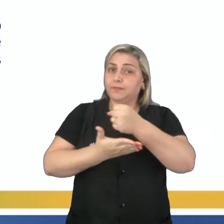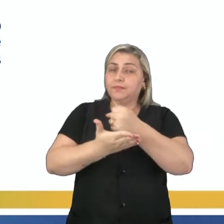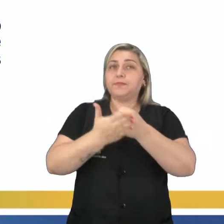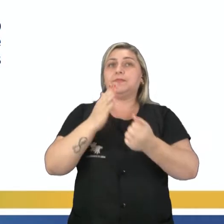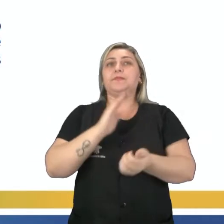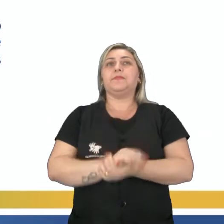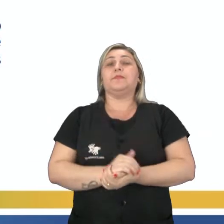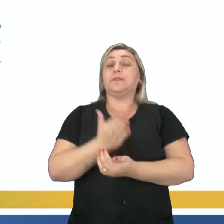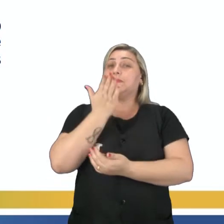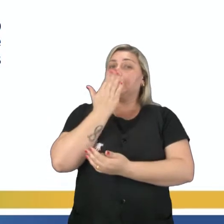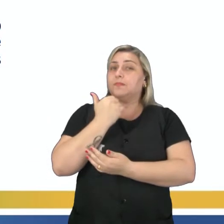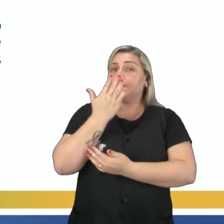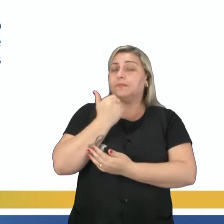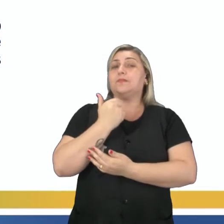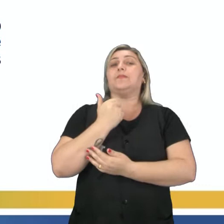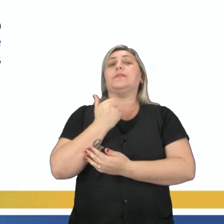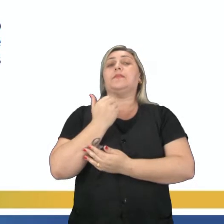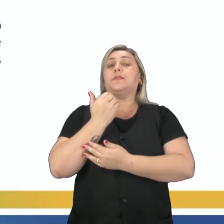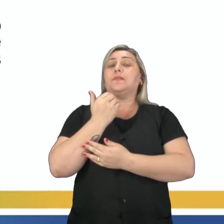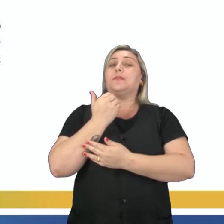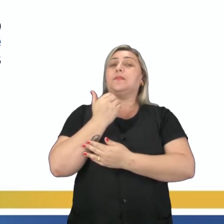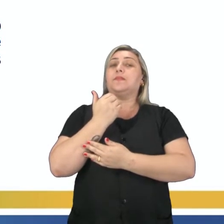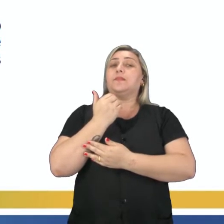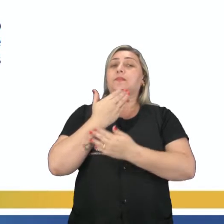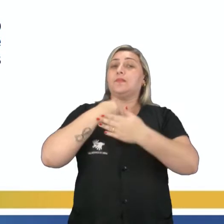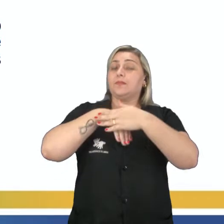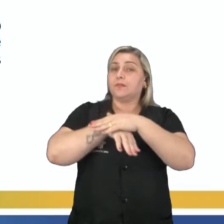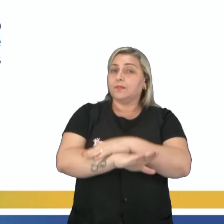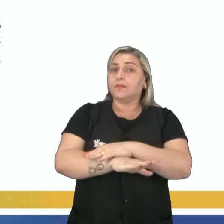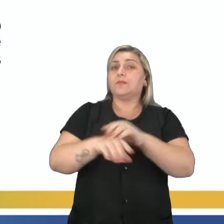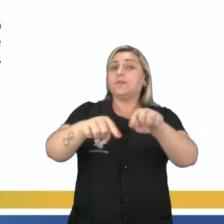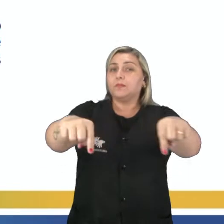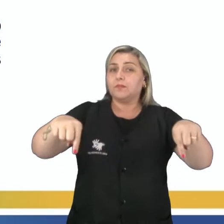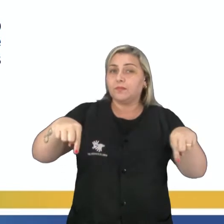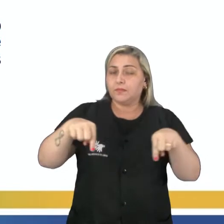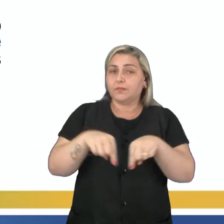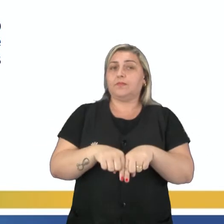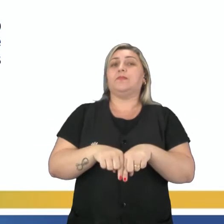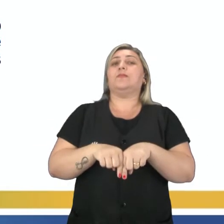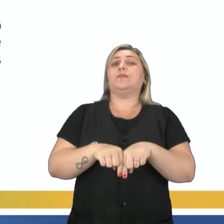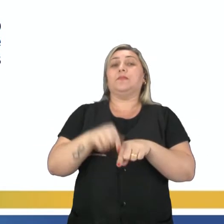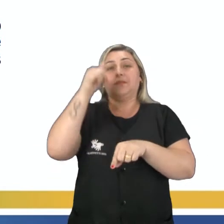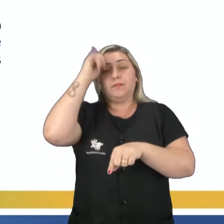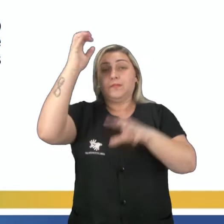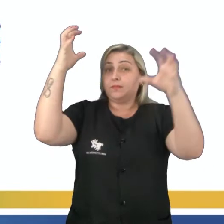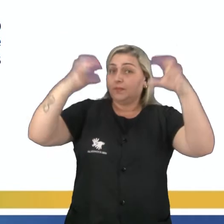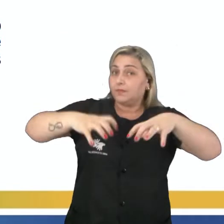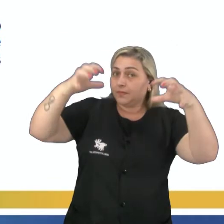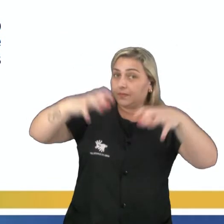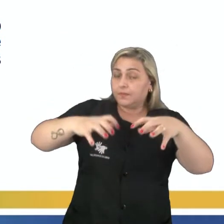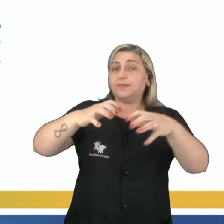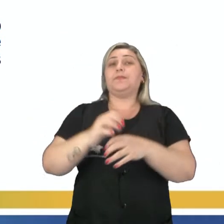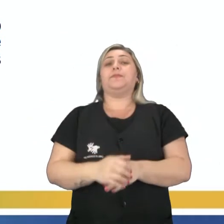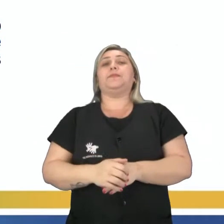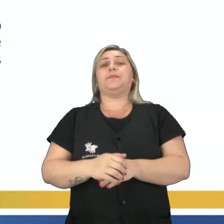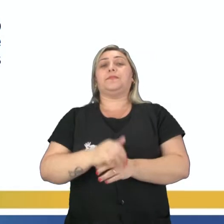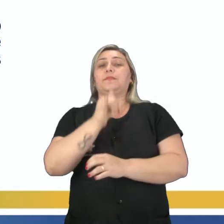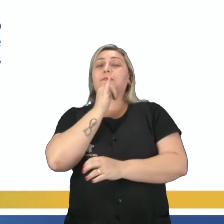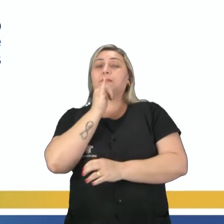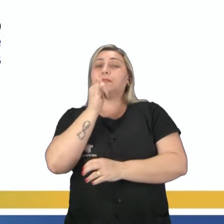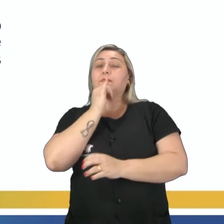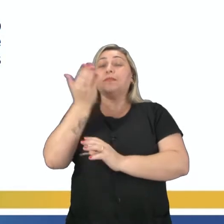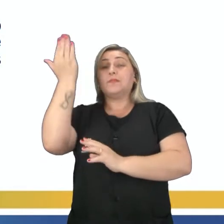tá? Como se alimentar, se abrigar, etc. Esse regime ele foi o modo de produção das